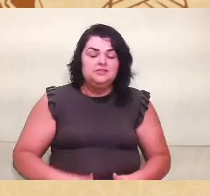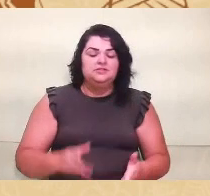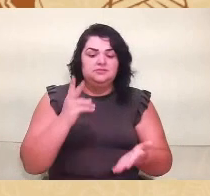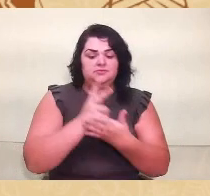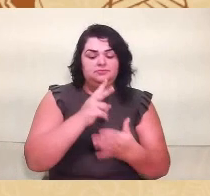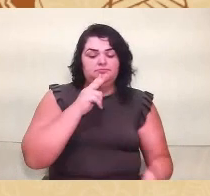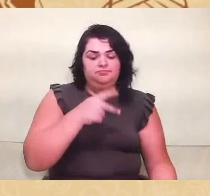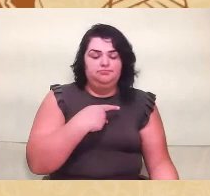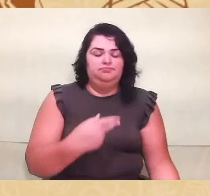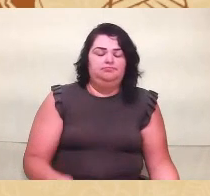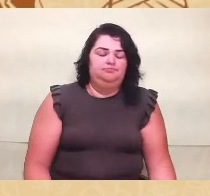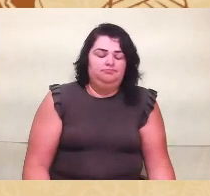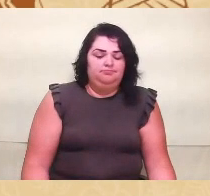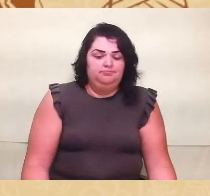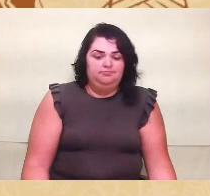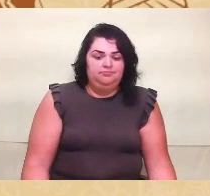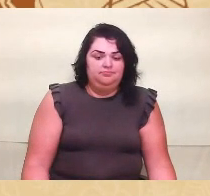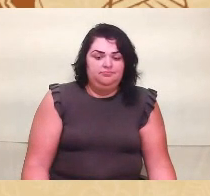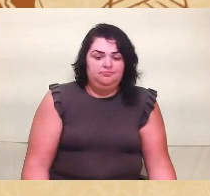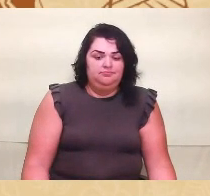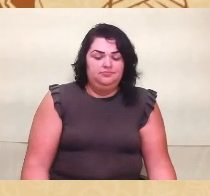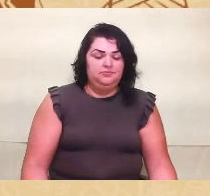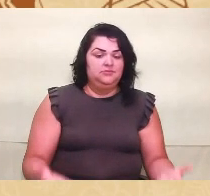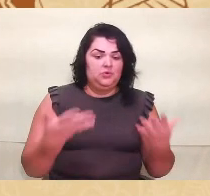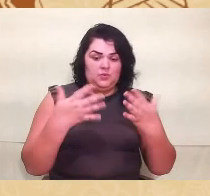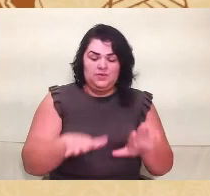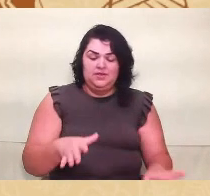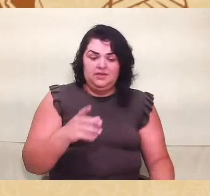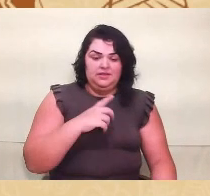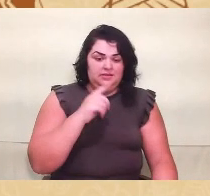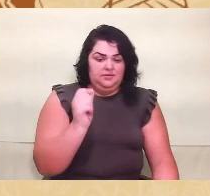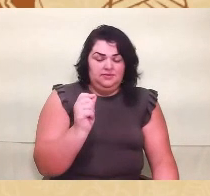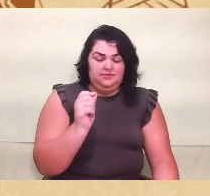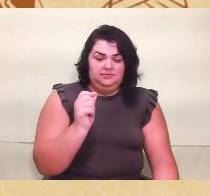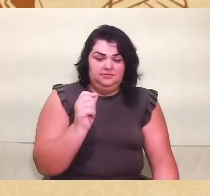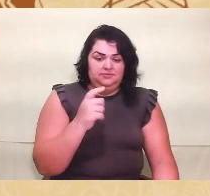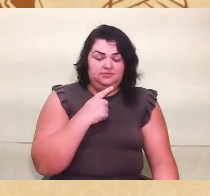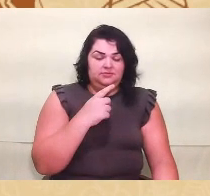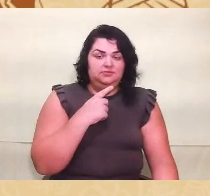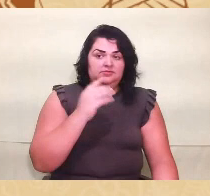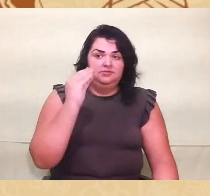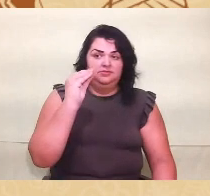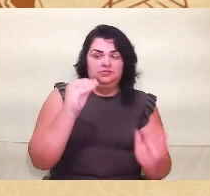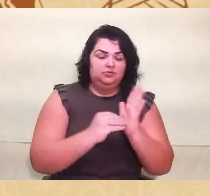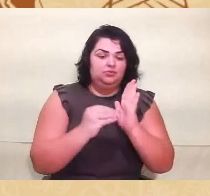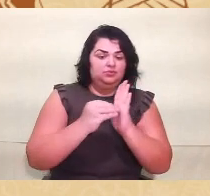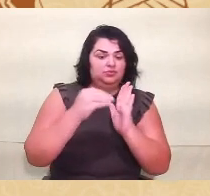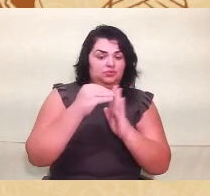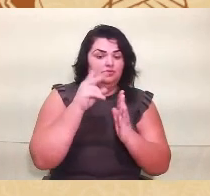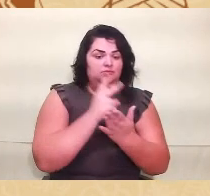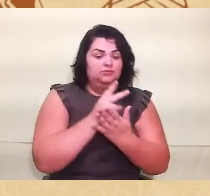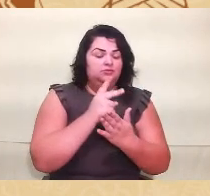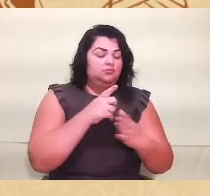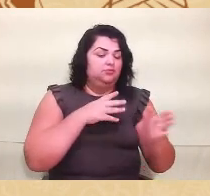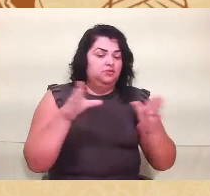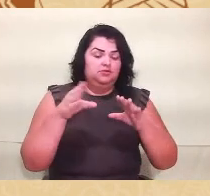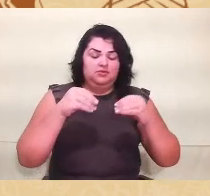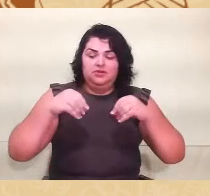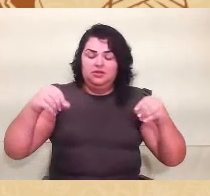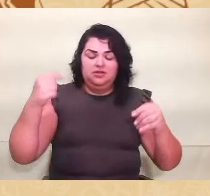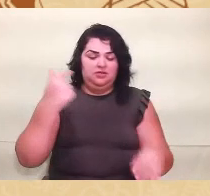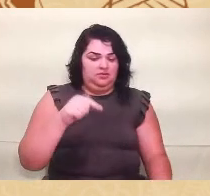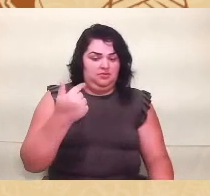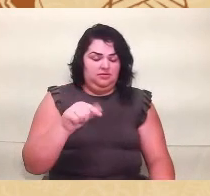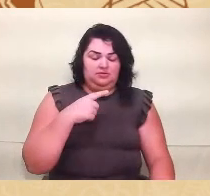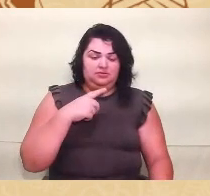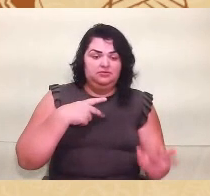Né? Nós não queremos a terra como unidade produtiva. Demarcação de terra não é reforma agrária.